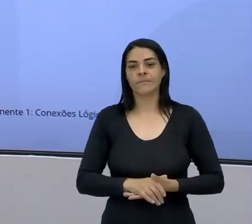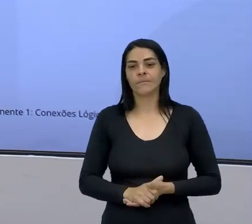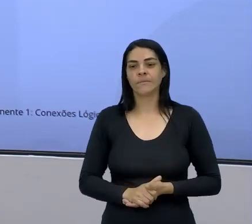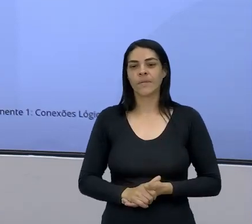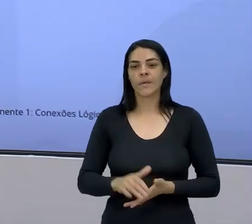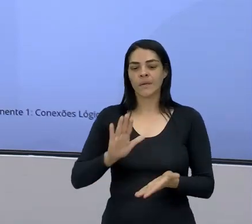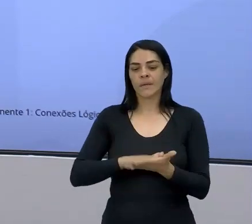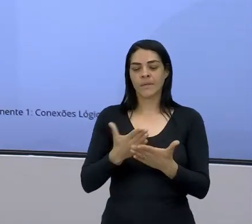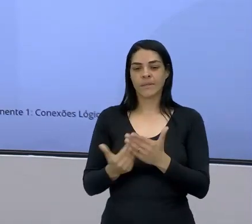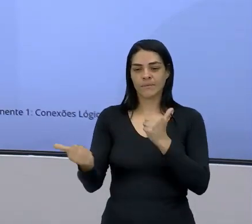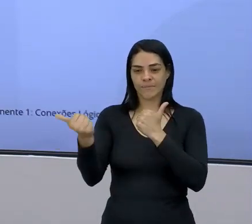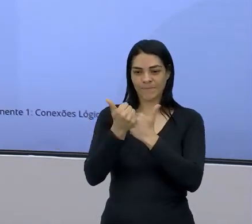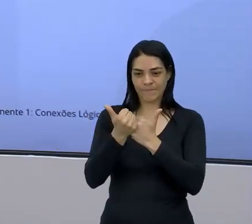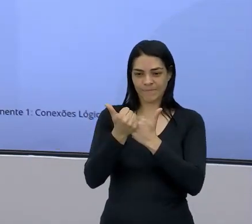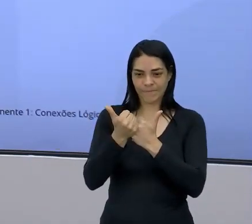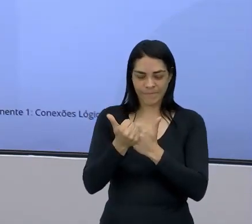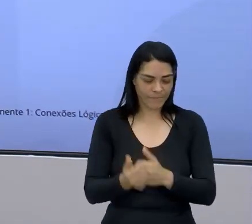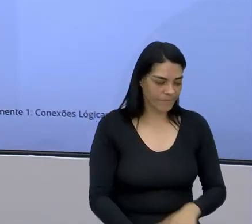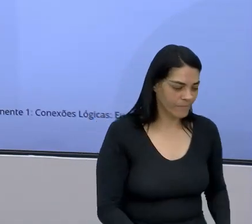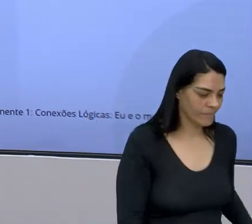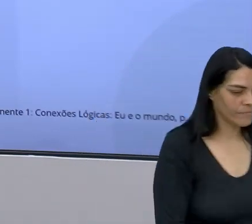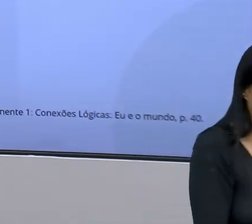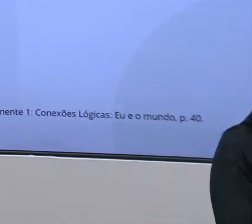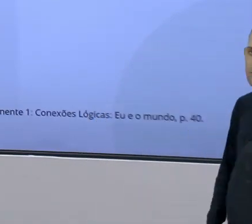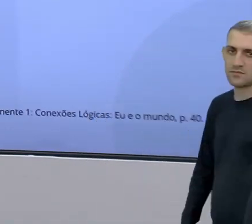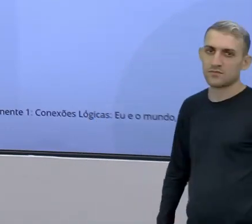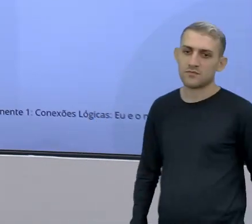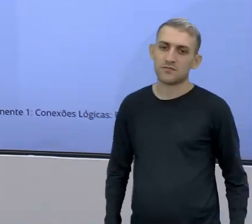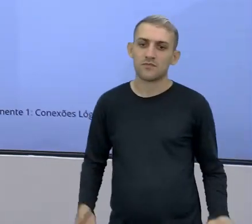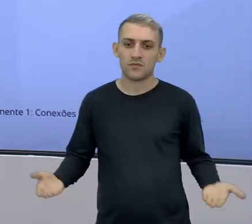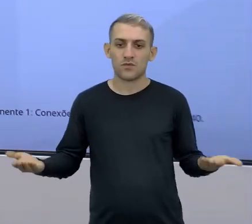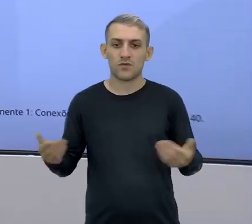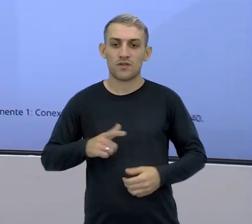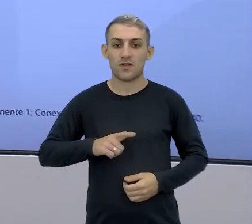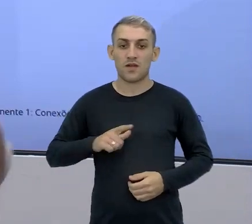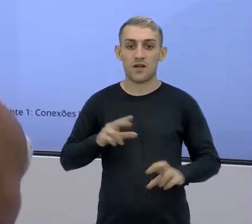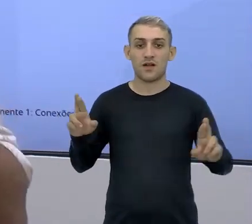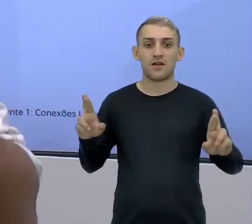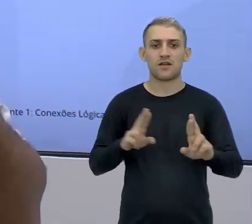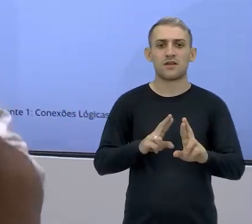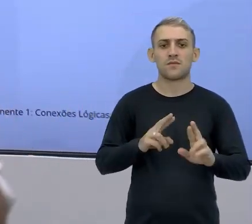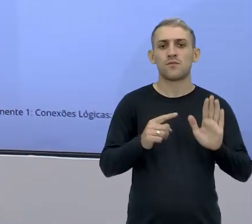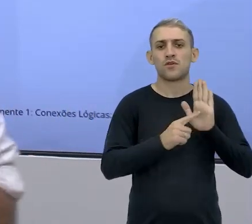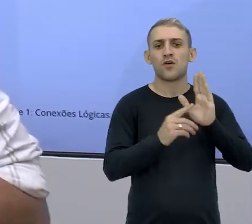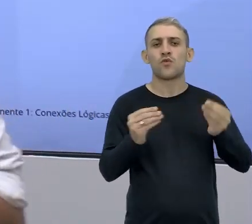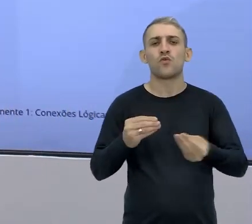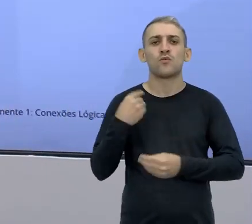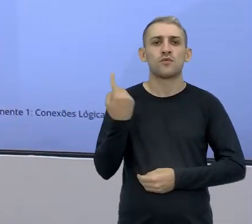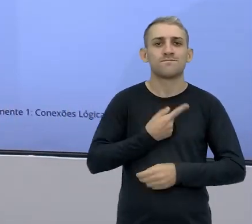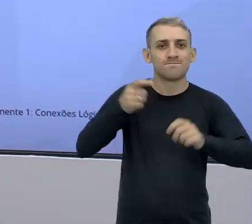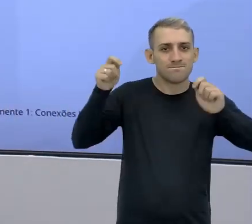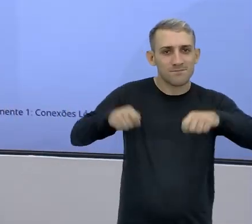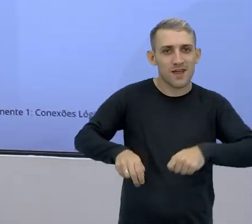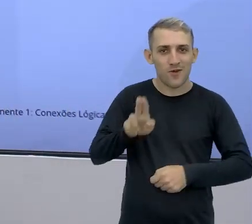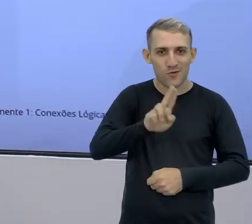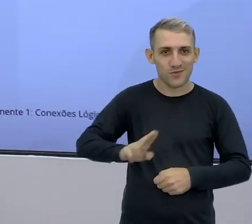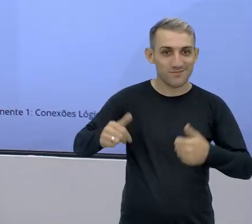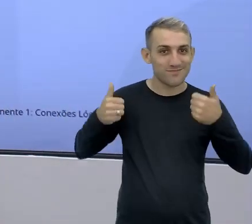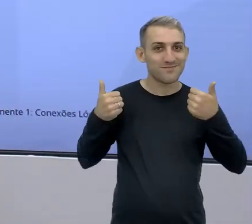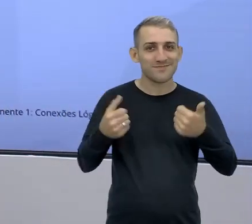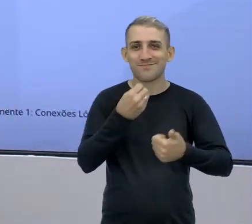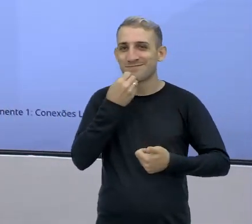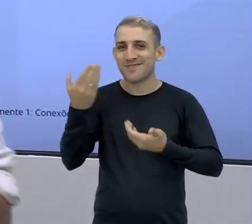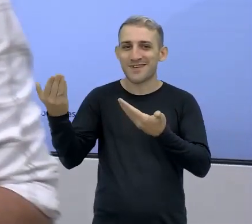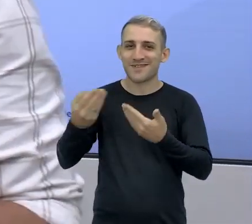apresentação sobre essa relação do Scratch com o Arduino, e não só isso, mas mostrando onde nós podemos utilizar, tá certo? Seja